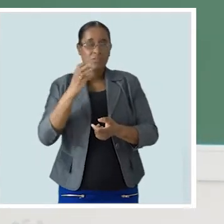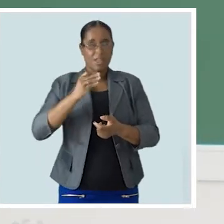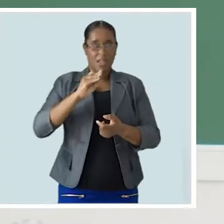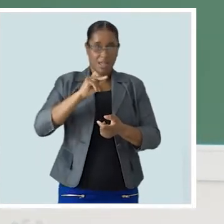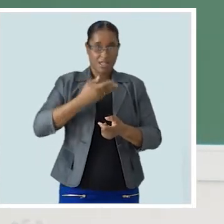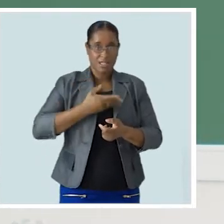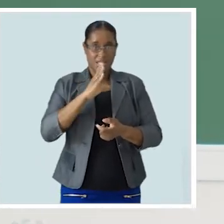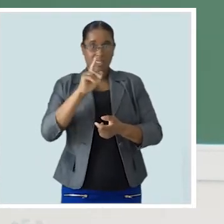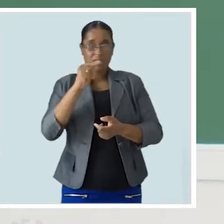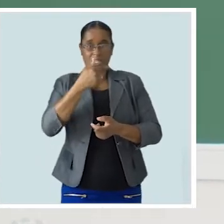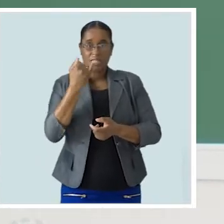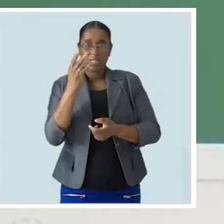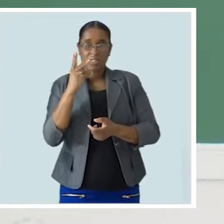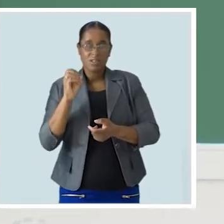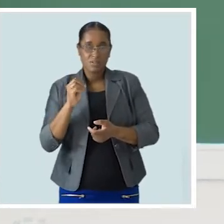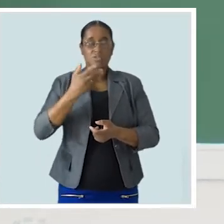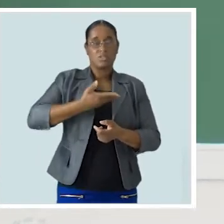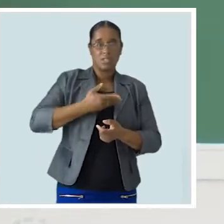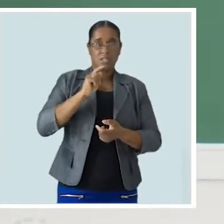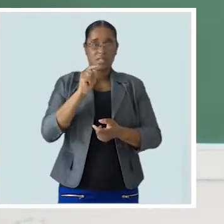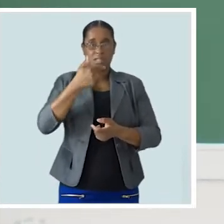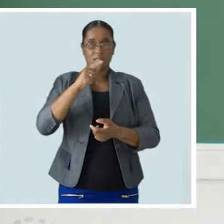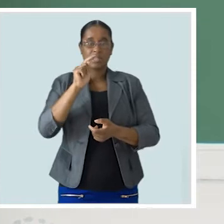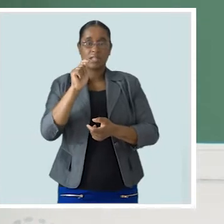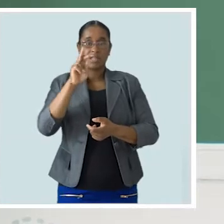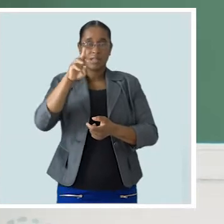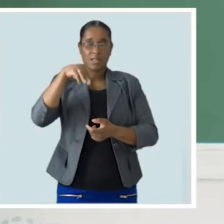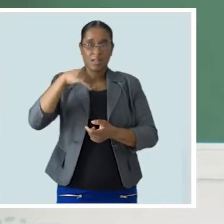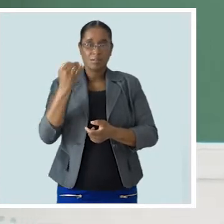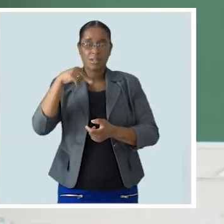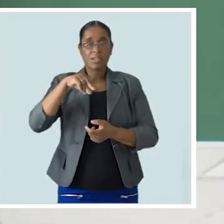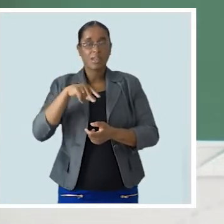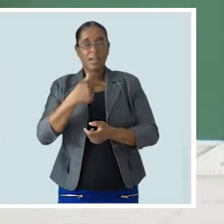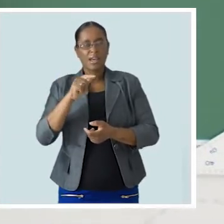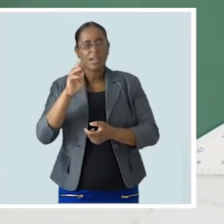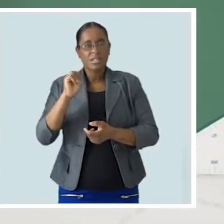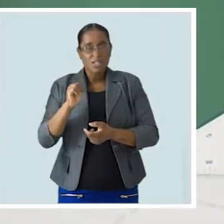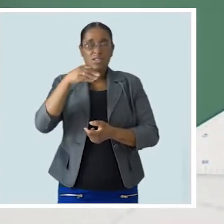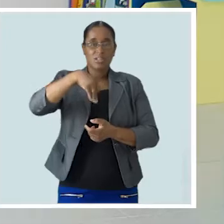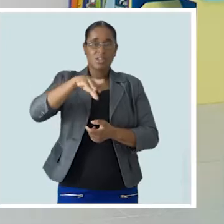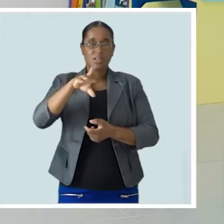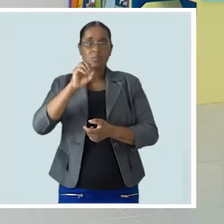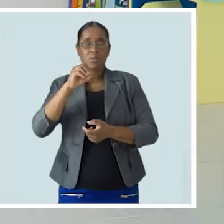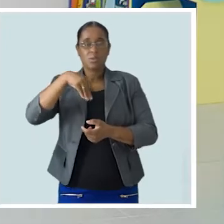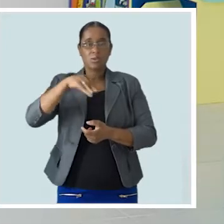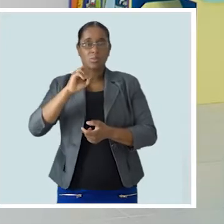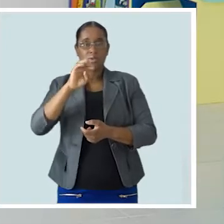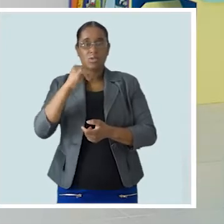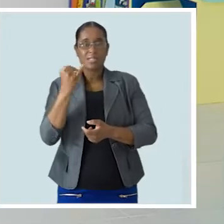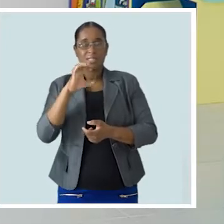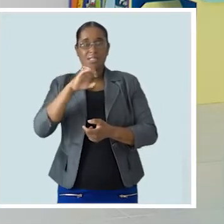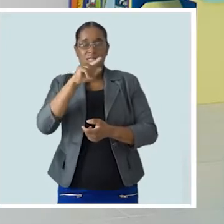preposições. Vocês já conhecem essas palavras, certamente. Tenho a certeza que sim. E